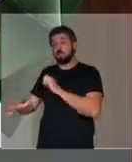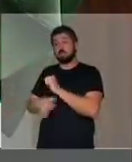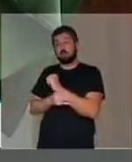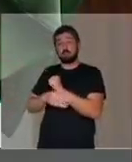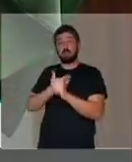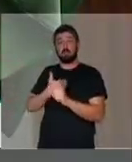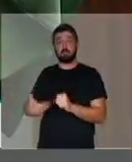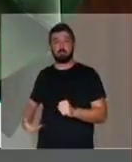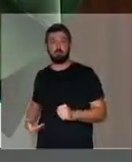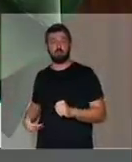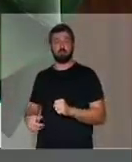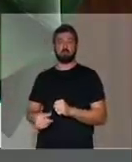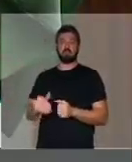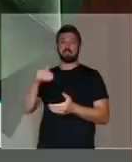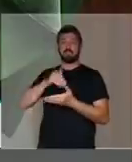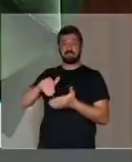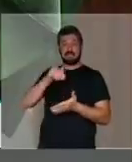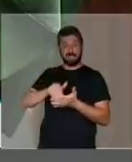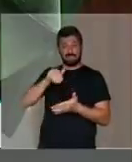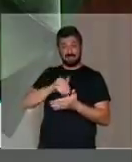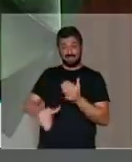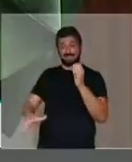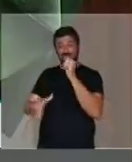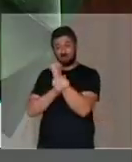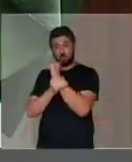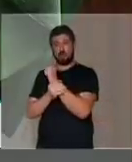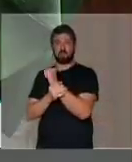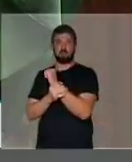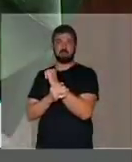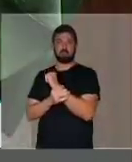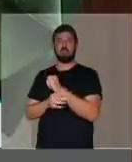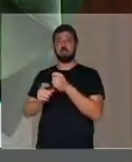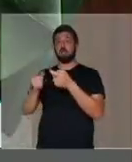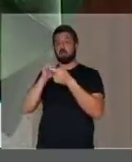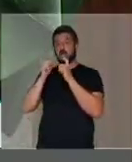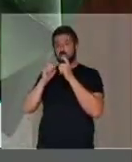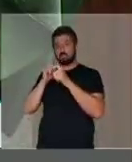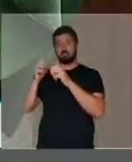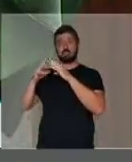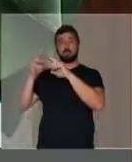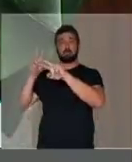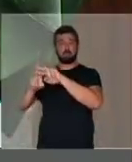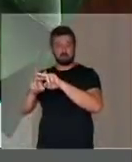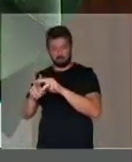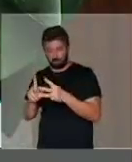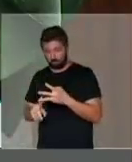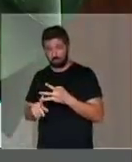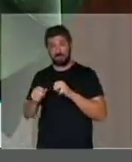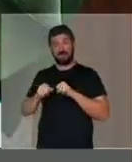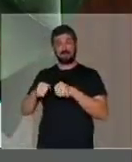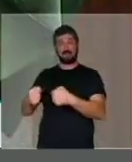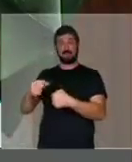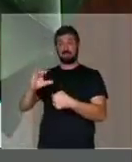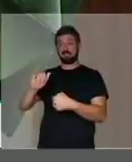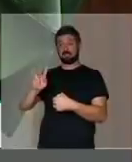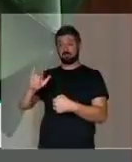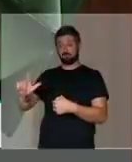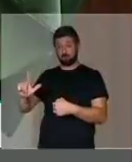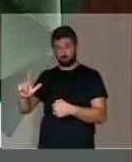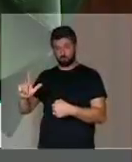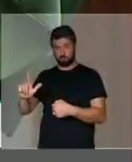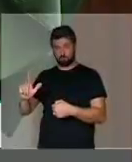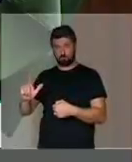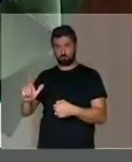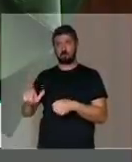com abrangência para as secretarias de Estado de Segurança, de Administração Penitenciária, de Defesa Civil, em